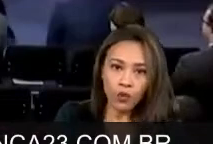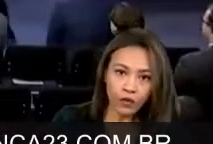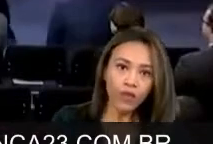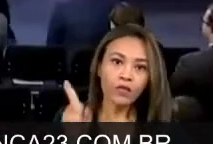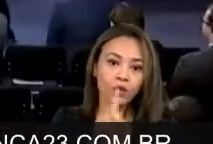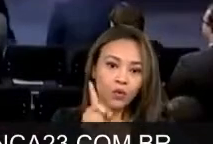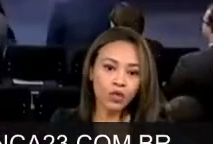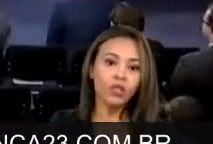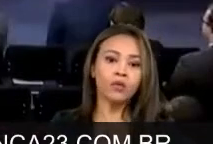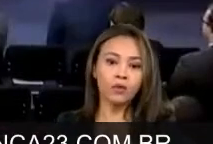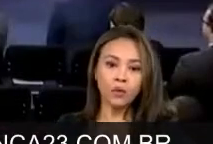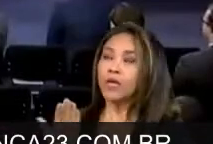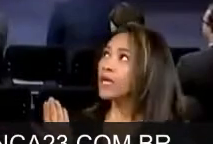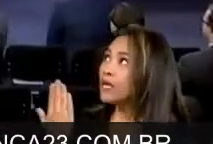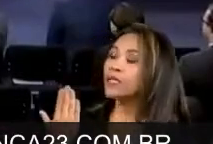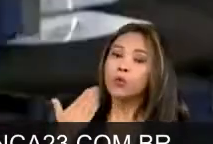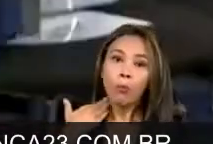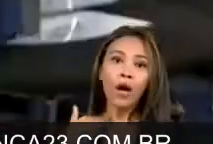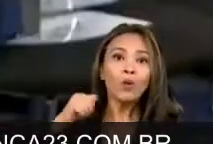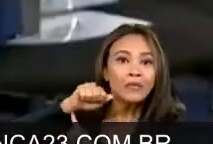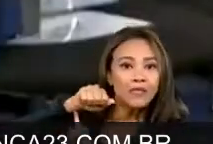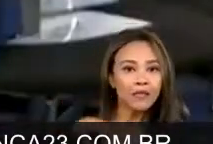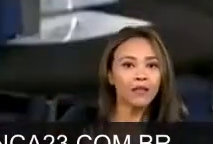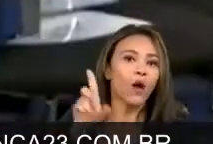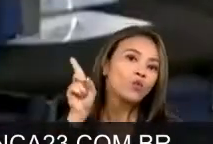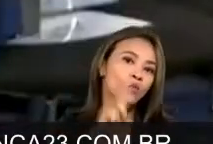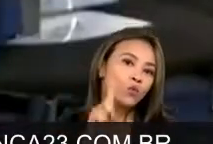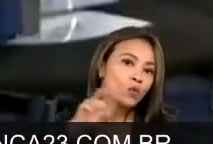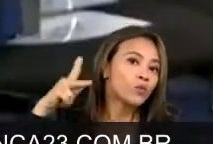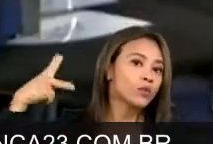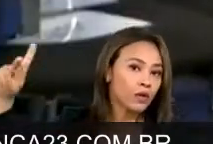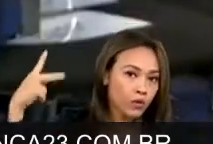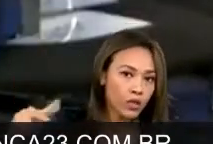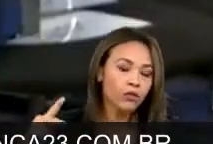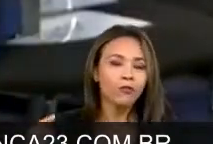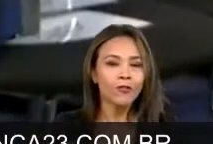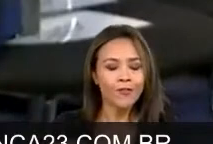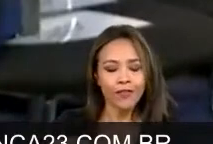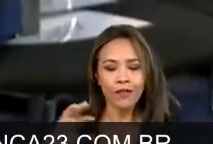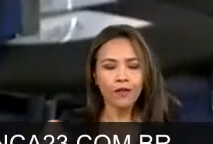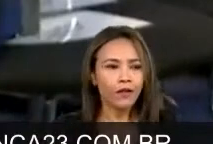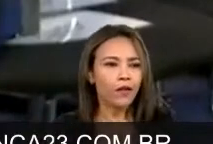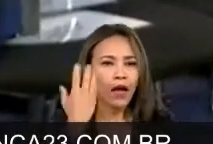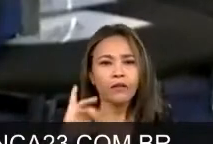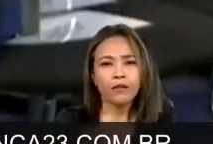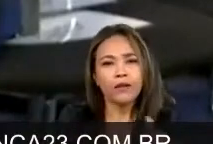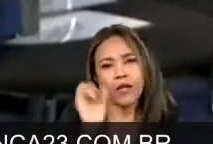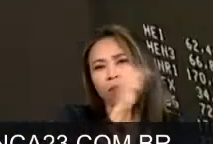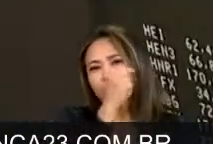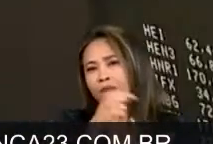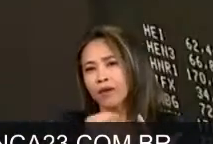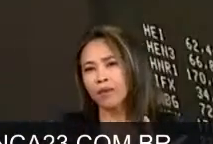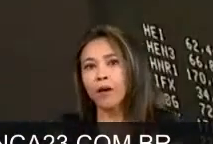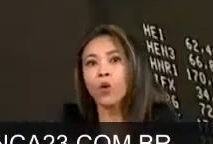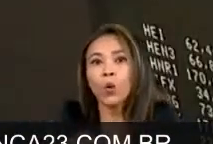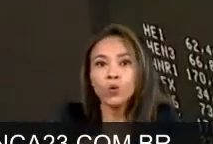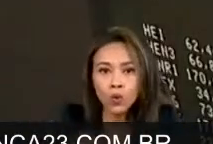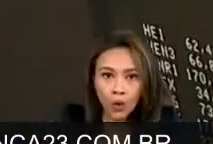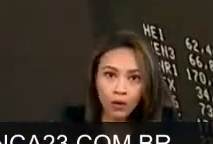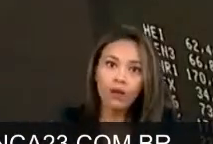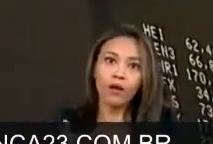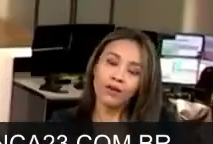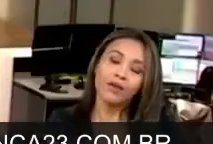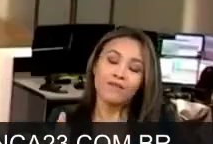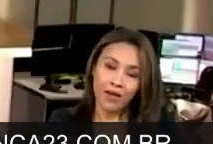e o FED, que é o Banco Central norte-americano, anunciaram medidas para estabilizar o sistema bancário do país, o que não